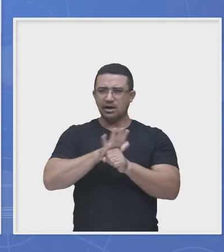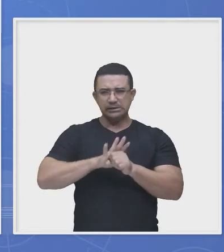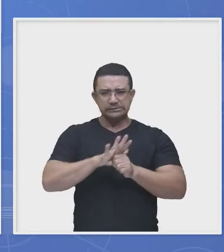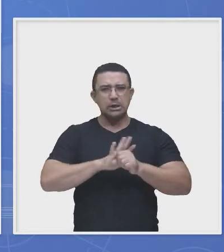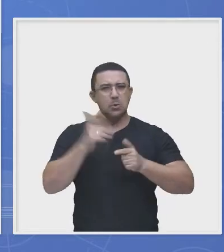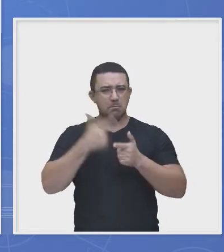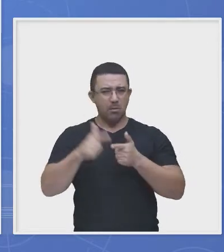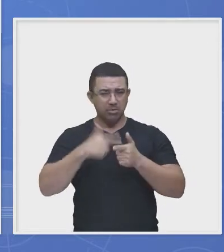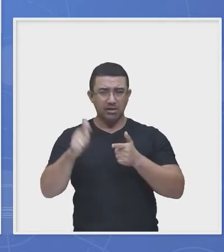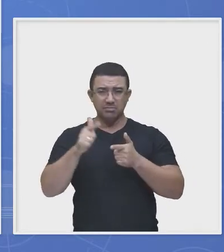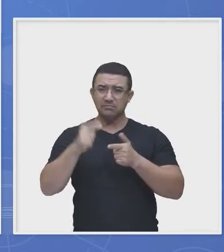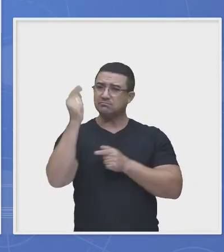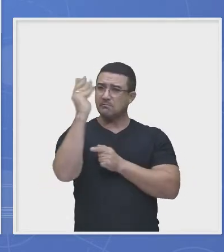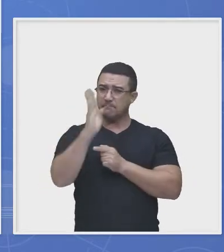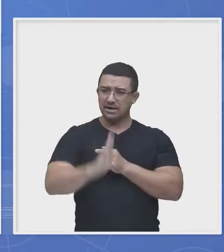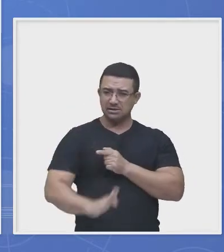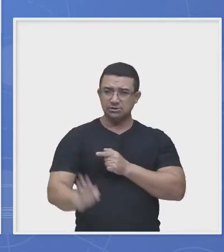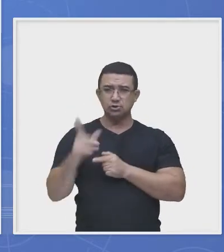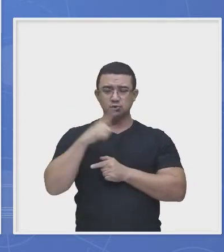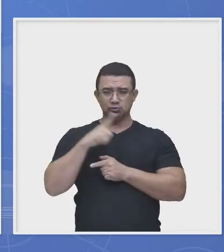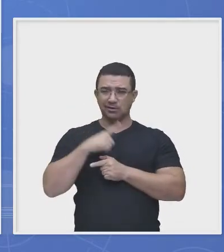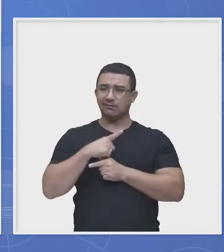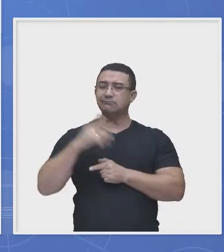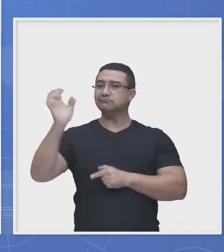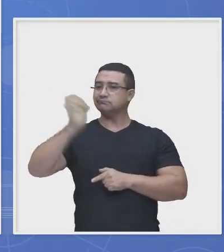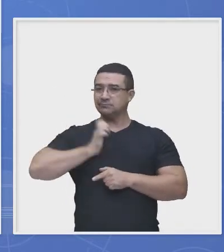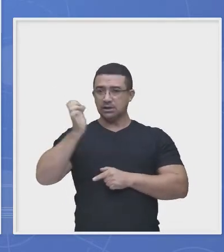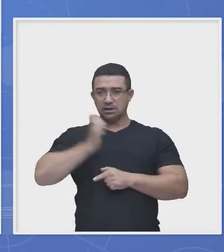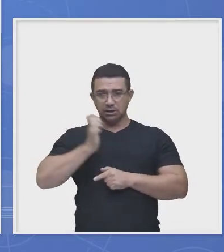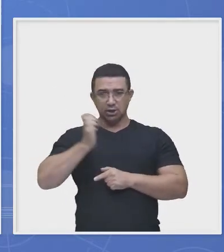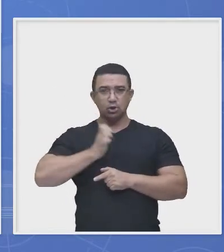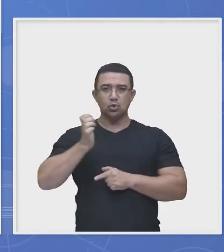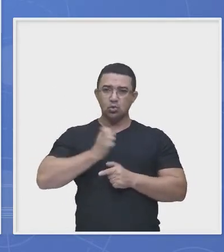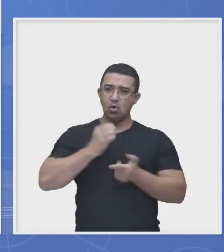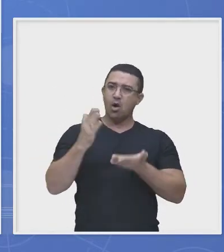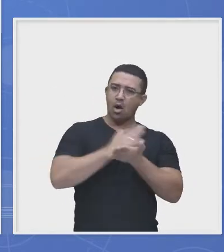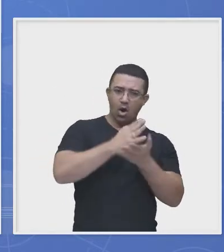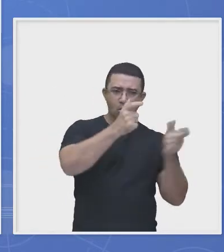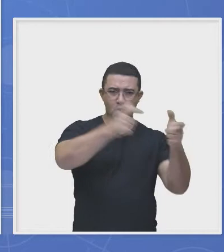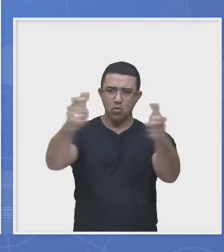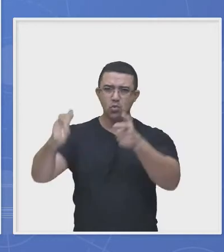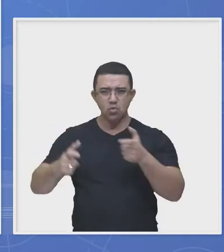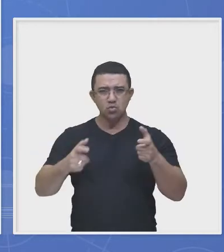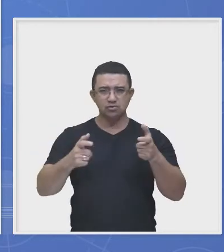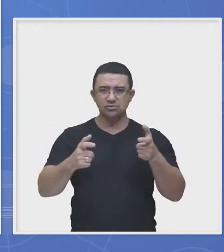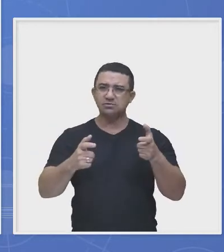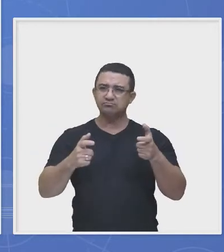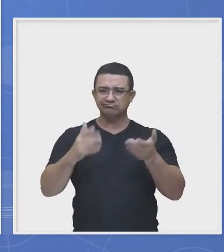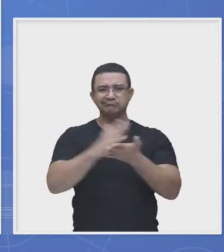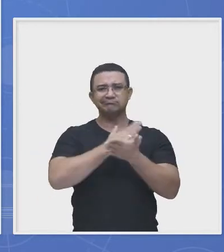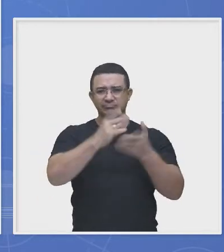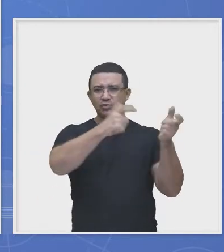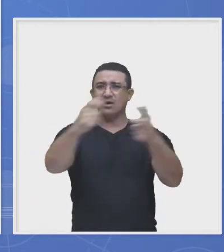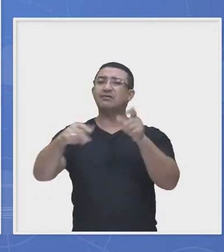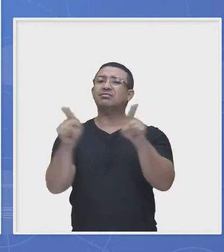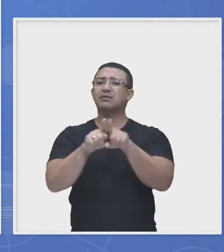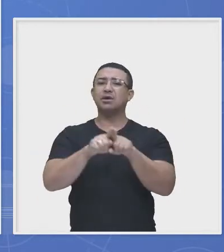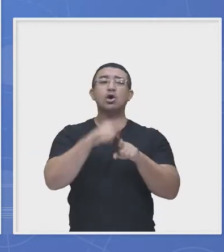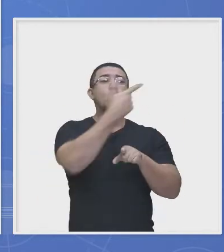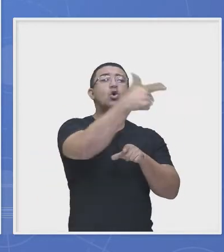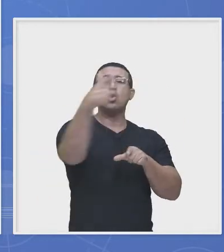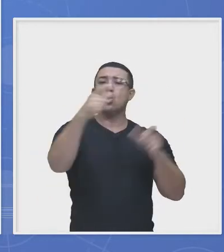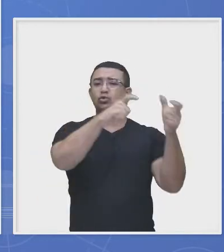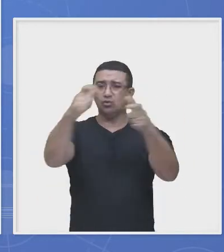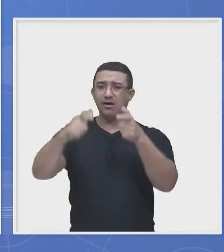um Brasil, que tem uma grande riqueza em determinados lugares e uma pobreza extrema em outros.